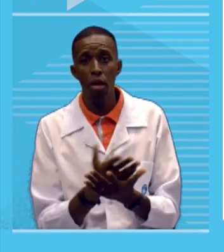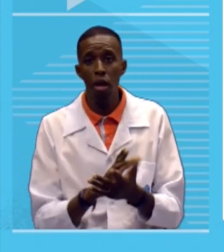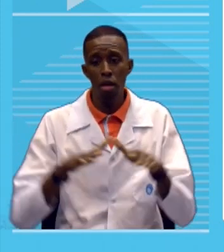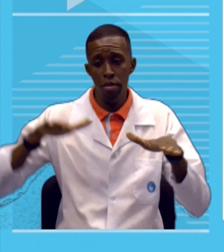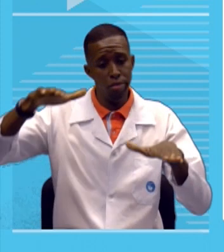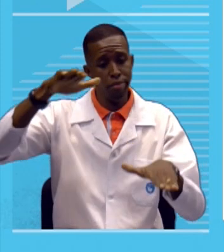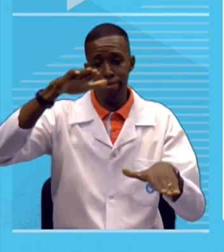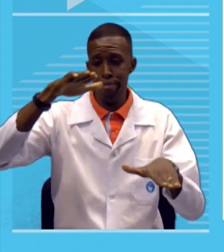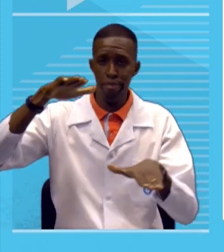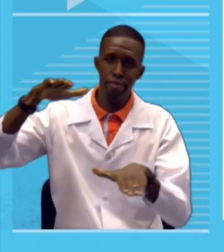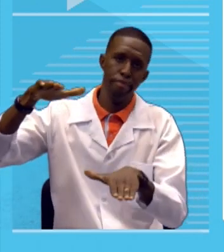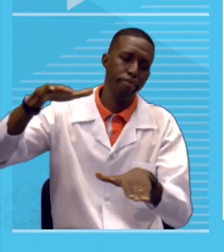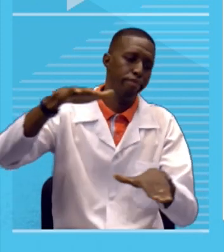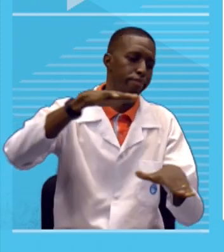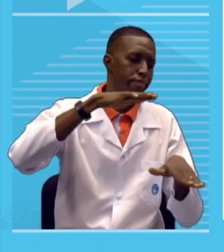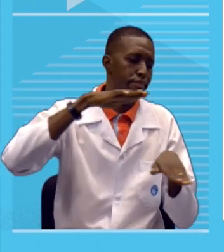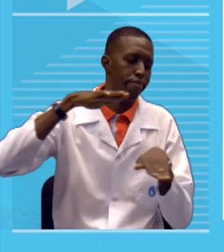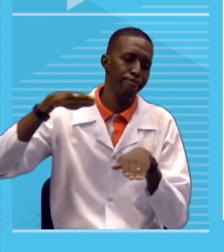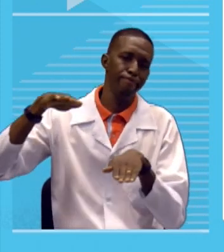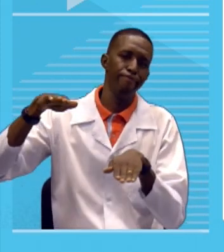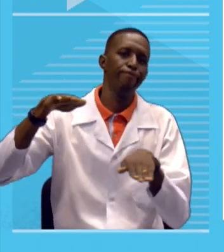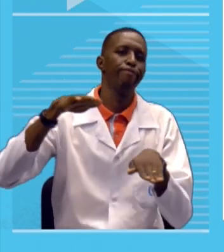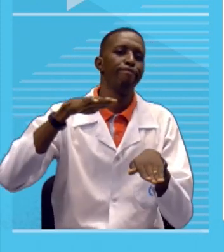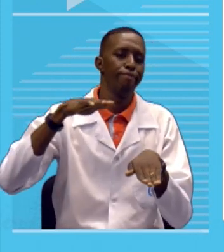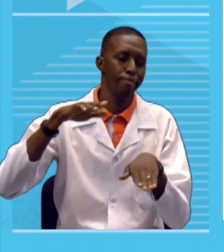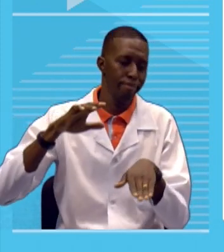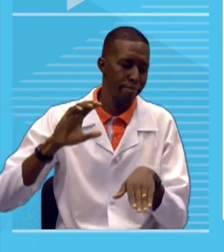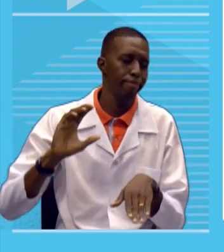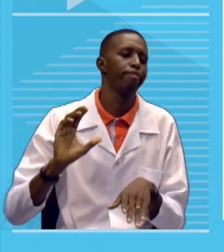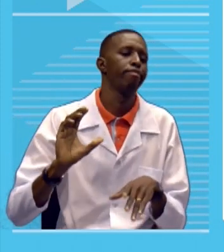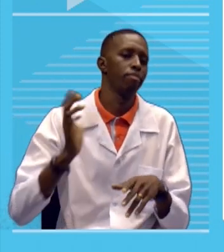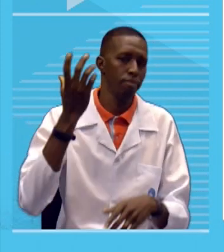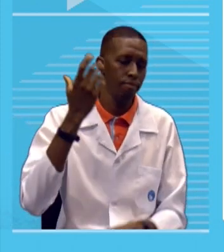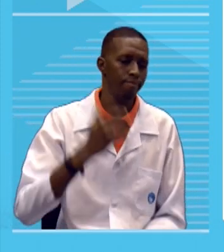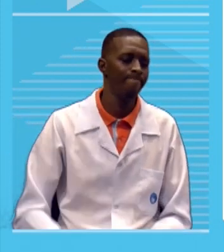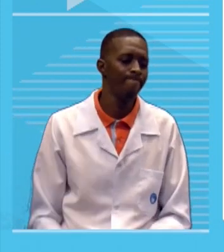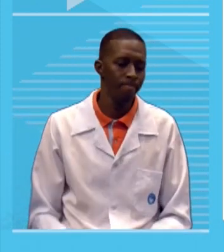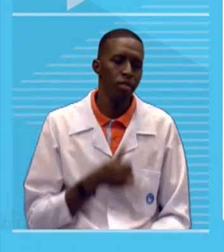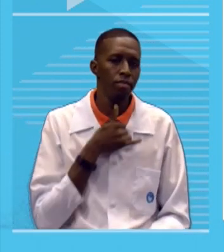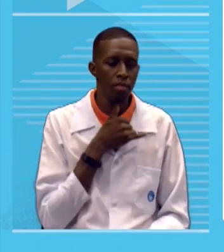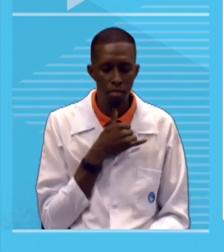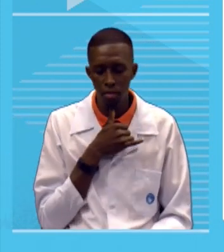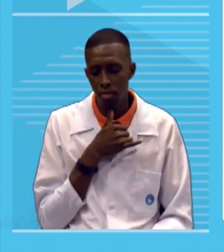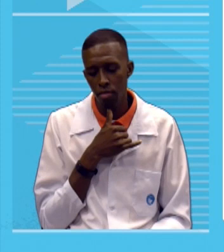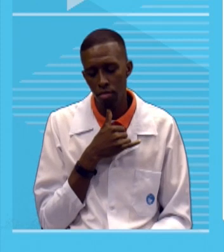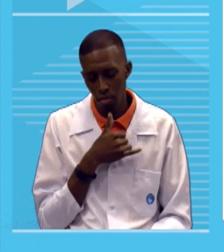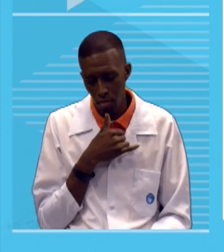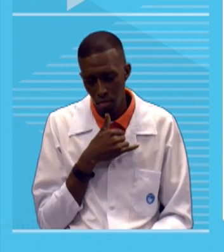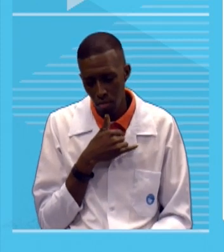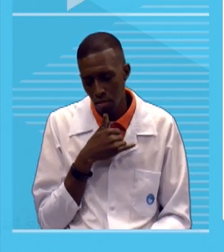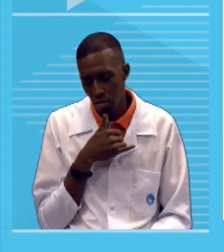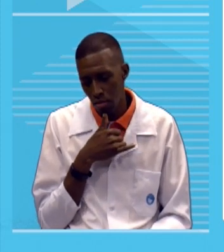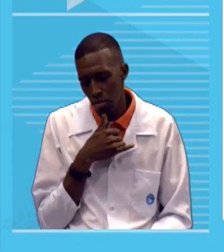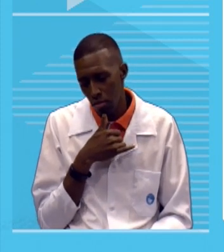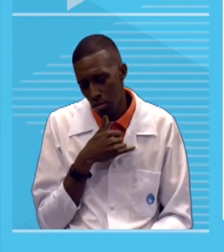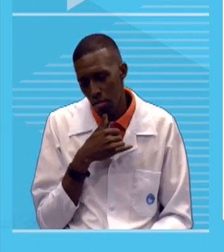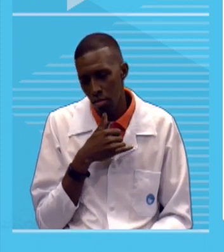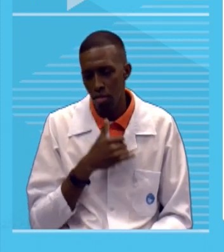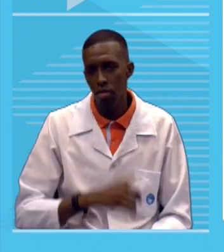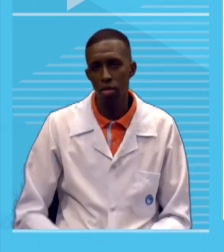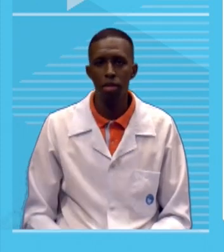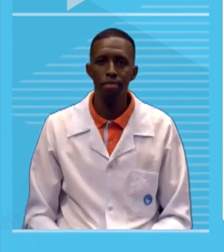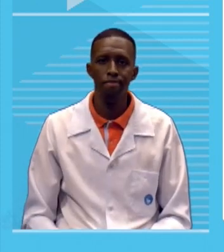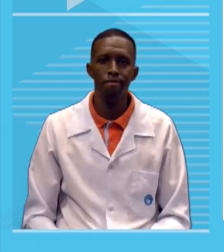Isso aqui a gente ainda tem o aumento da violência, o aumento de pessoas morando em situação de rua, o aumento do uso